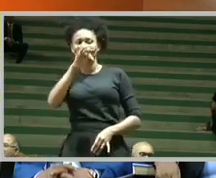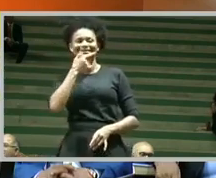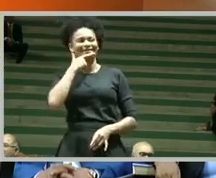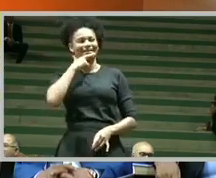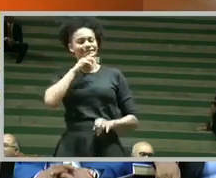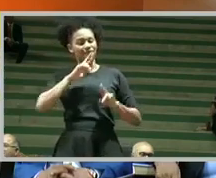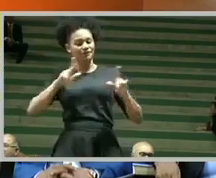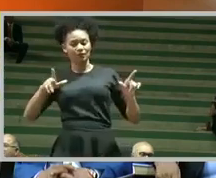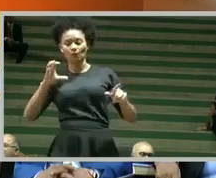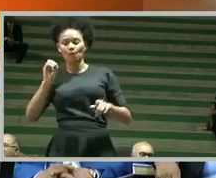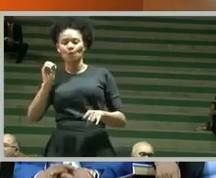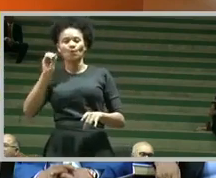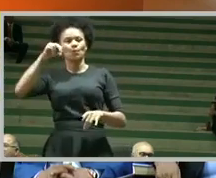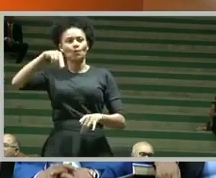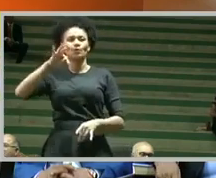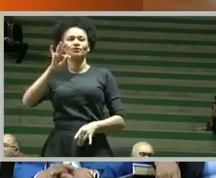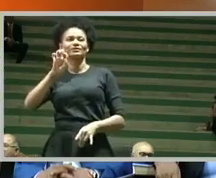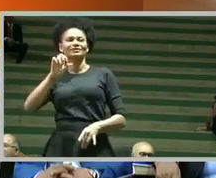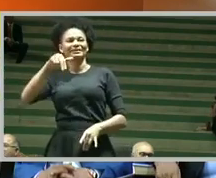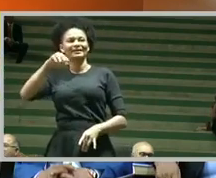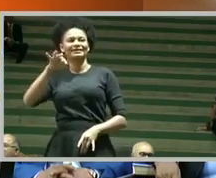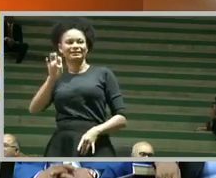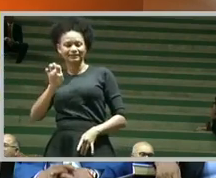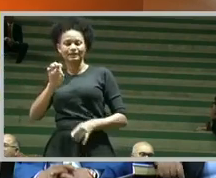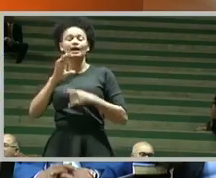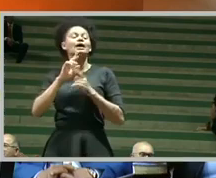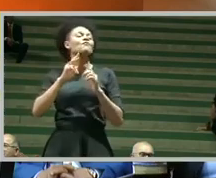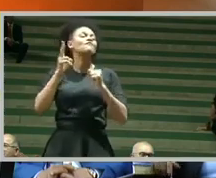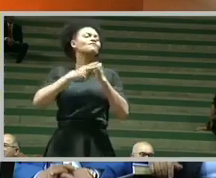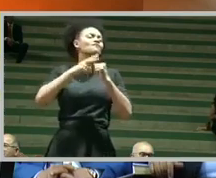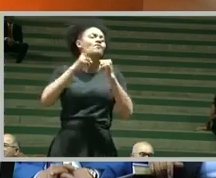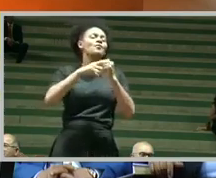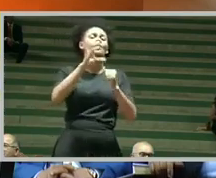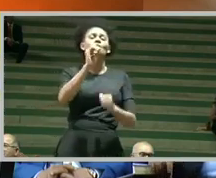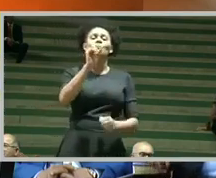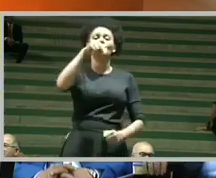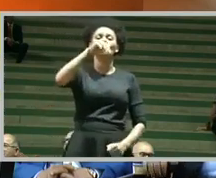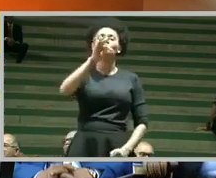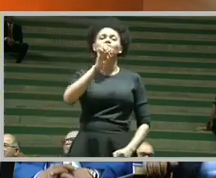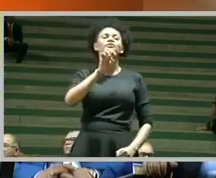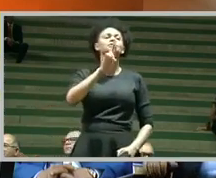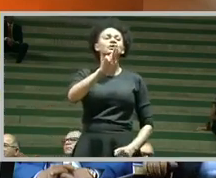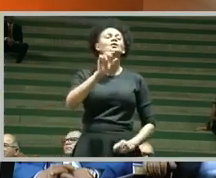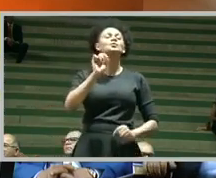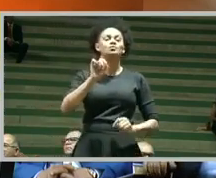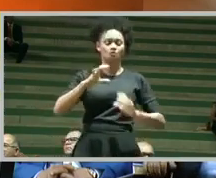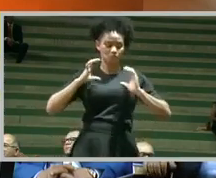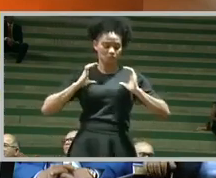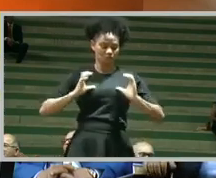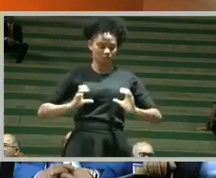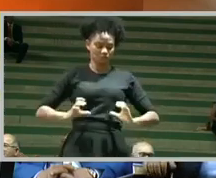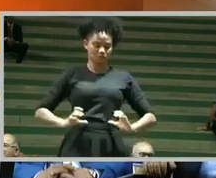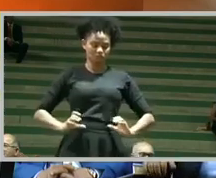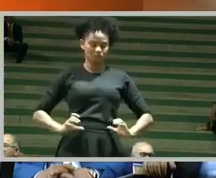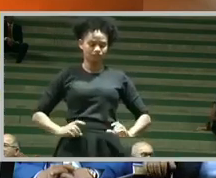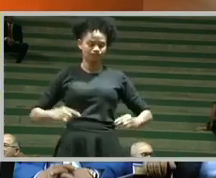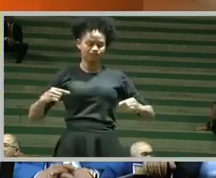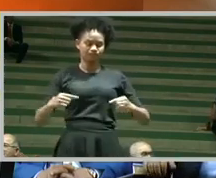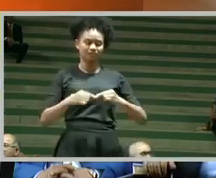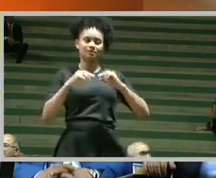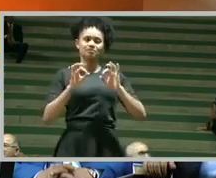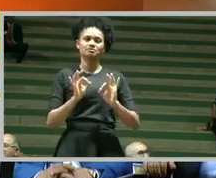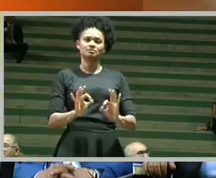Contente não. Contente vem do verbo conter-se, que quer dizer comportar-se da forma